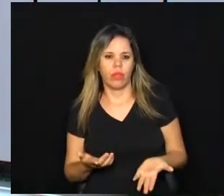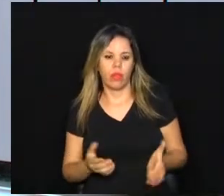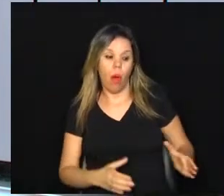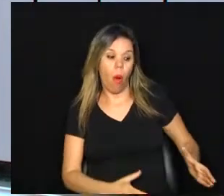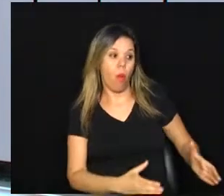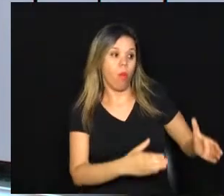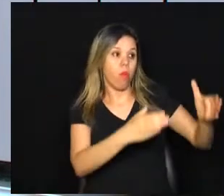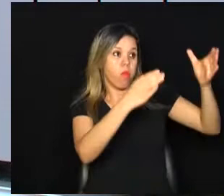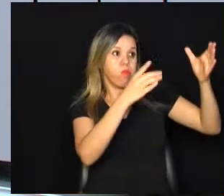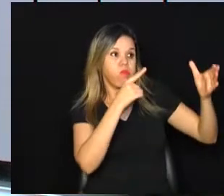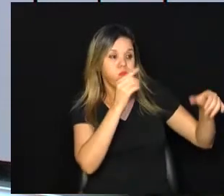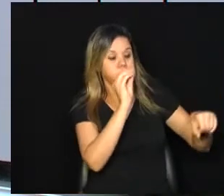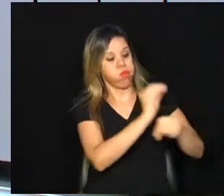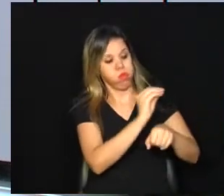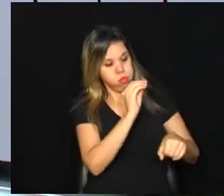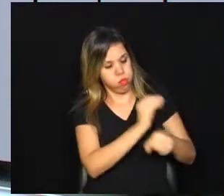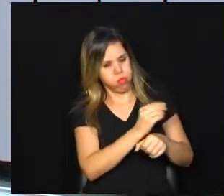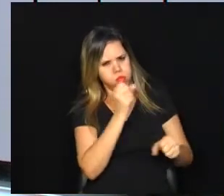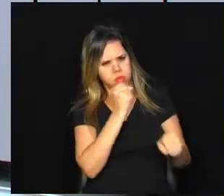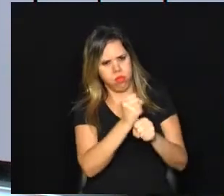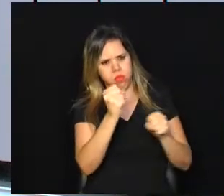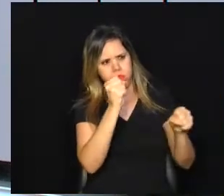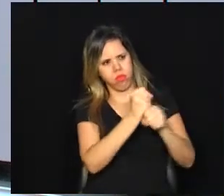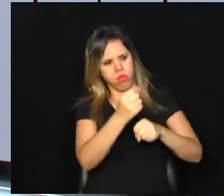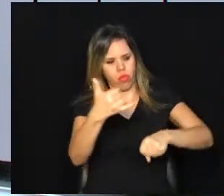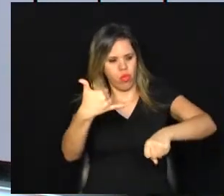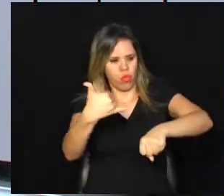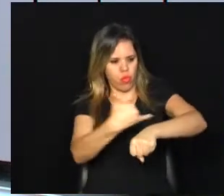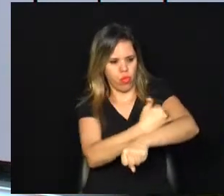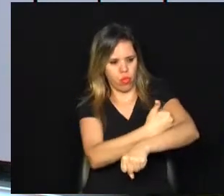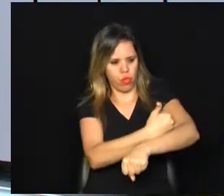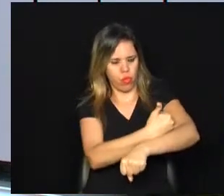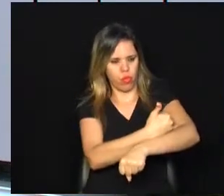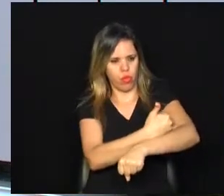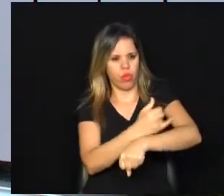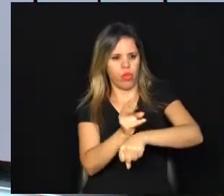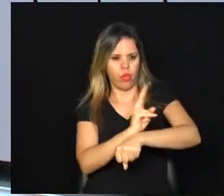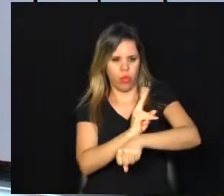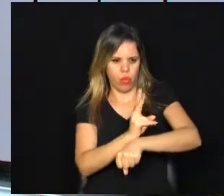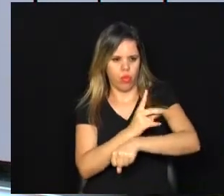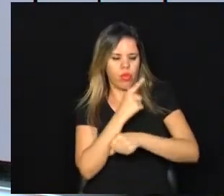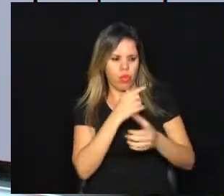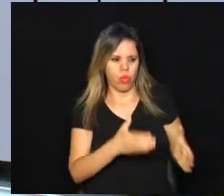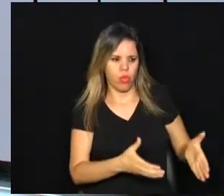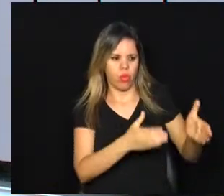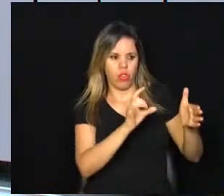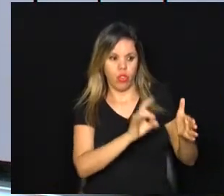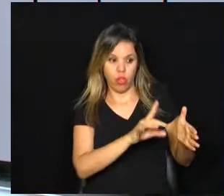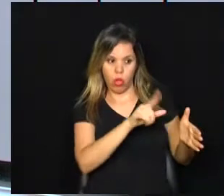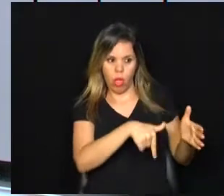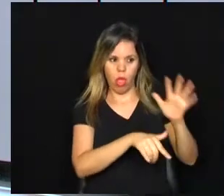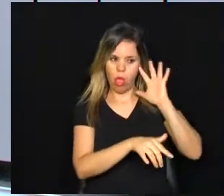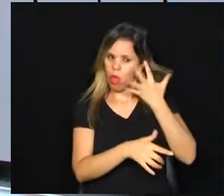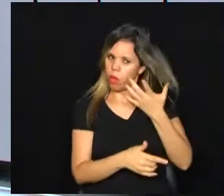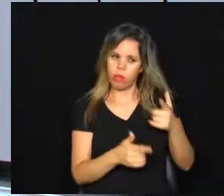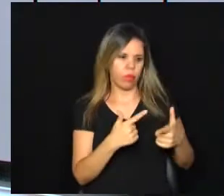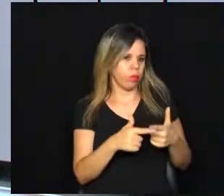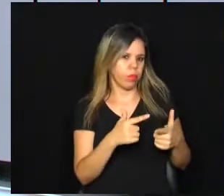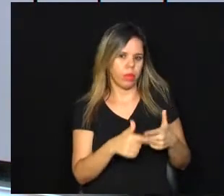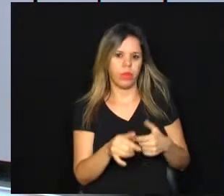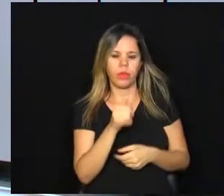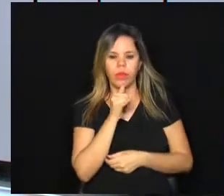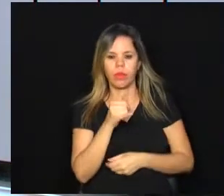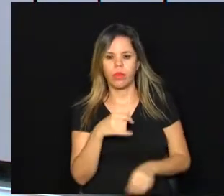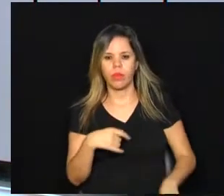importantes, são obras de infraestrutura que garante a segurança hídrica. Só ele não resolve o problema. Por exemplo, a